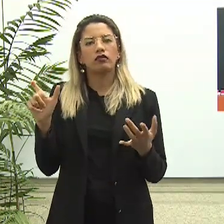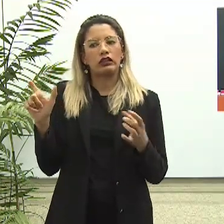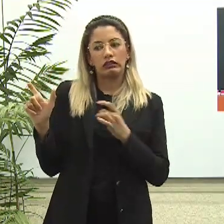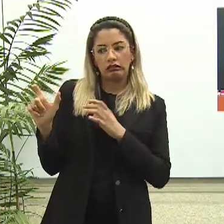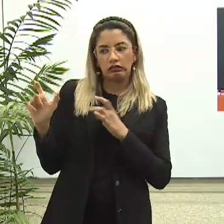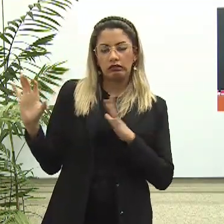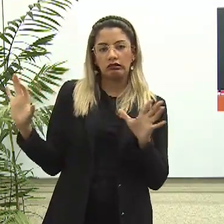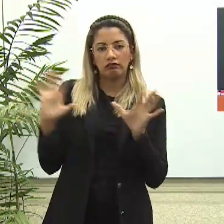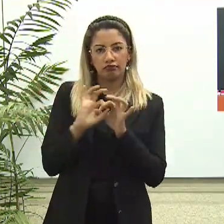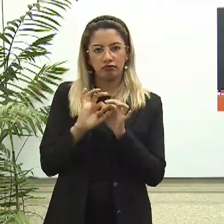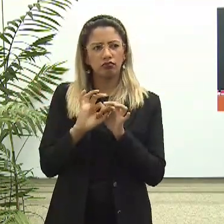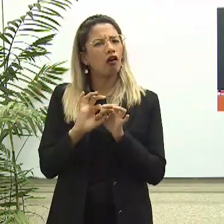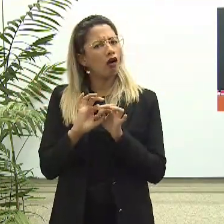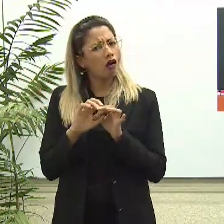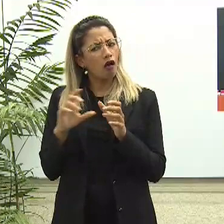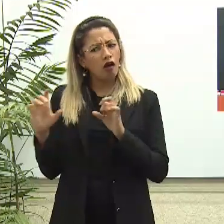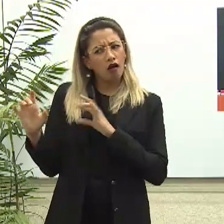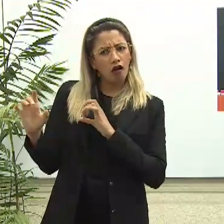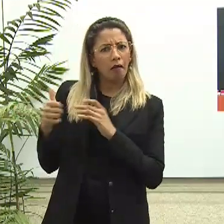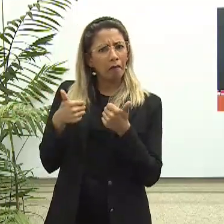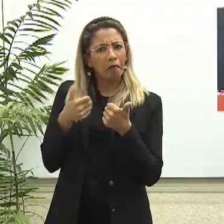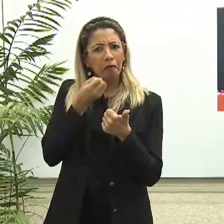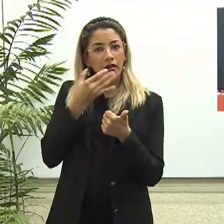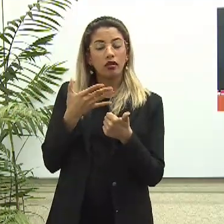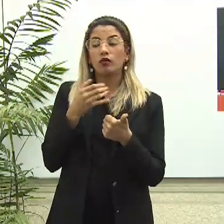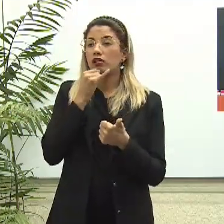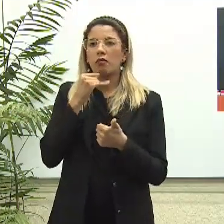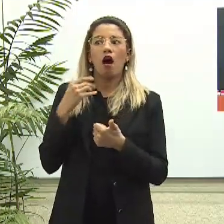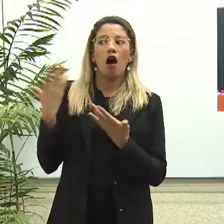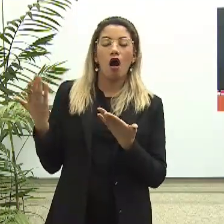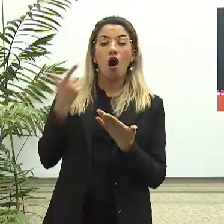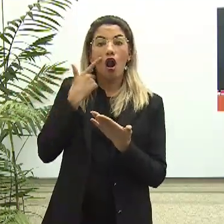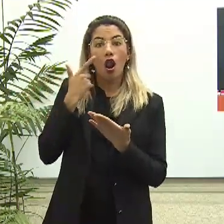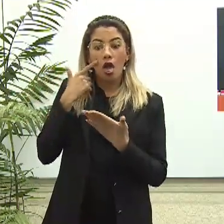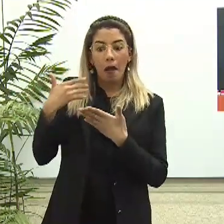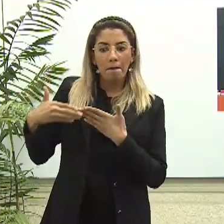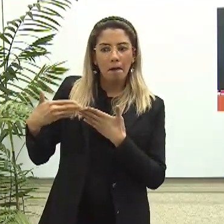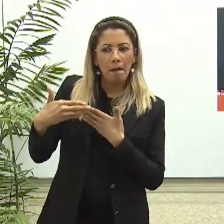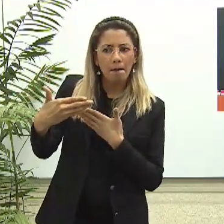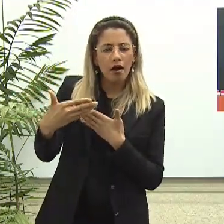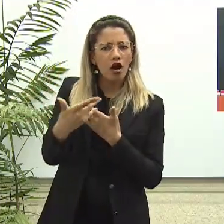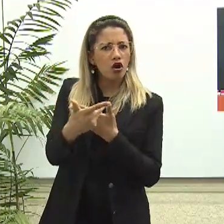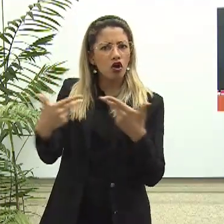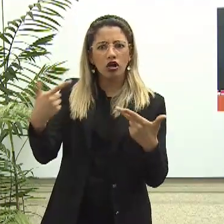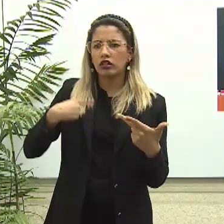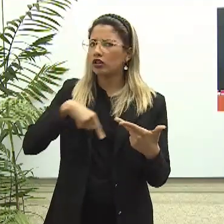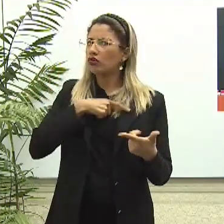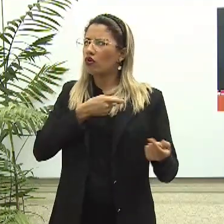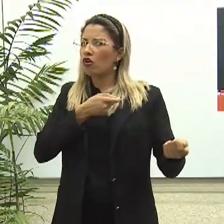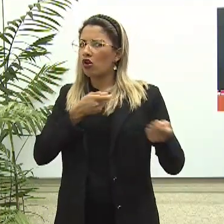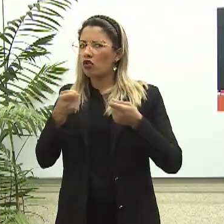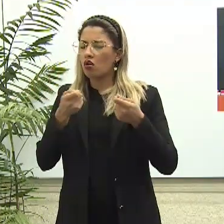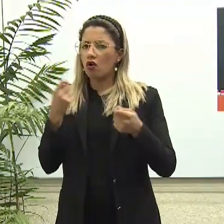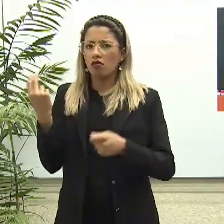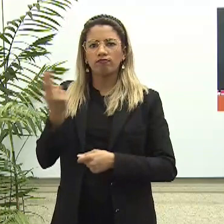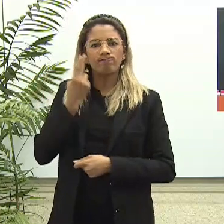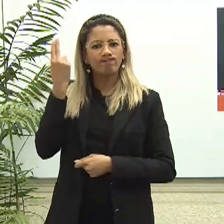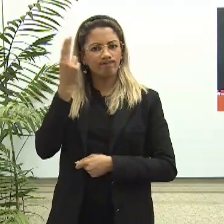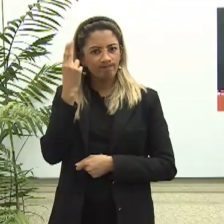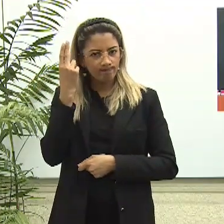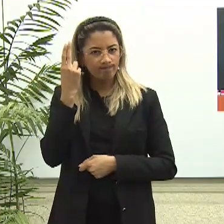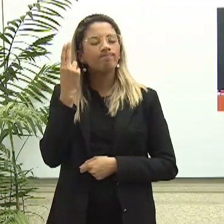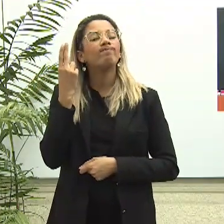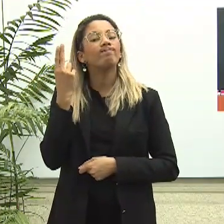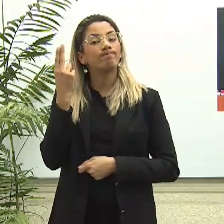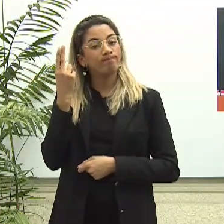o temor olha está vindo aí algo que nós não conseguimos controlar Então na verdade o que